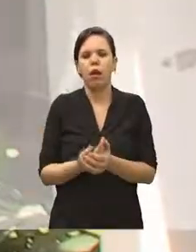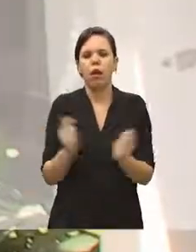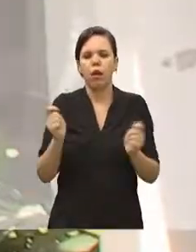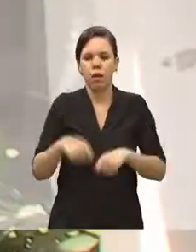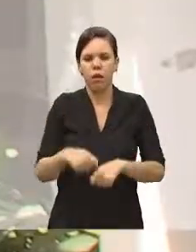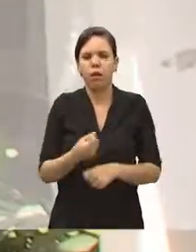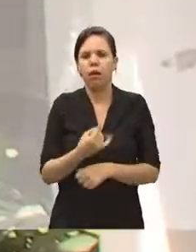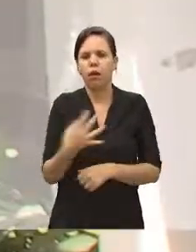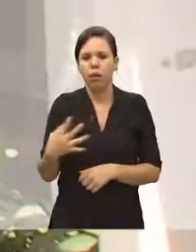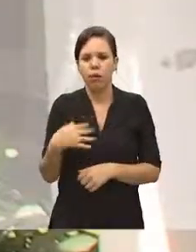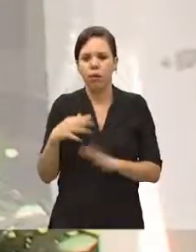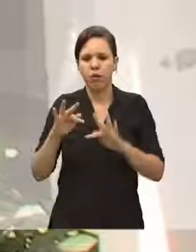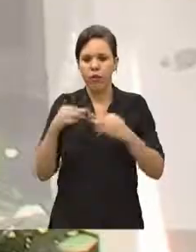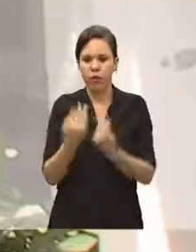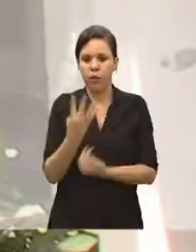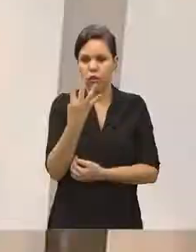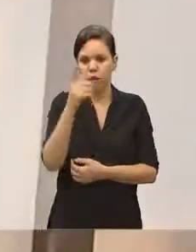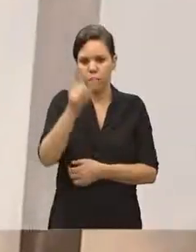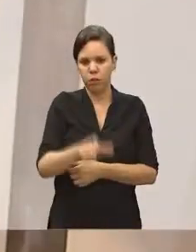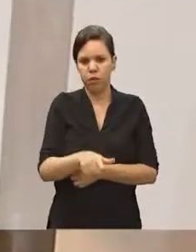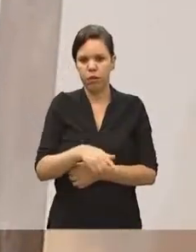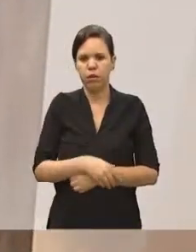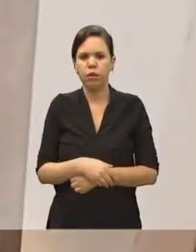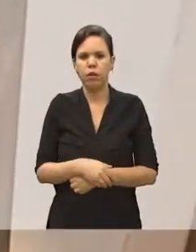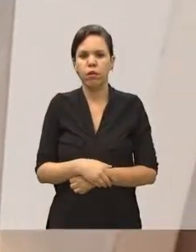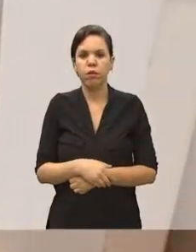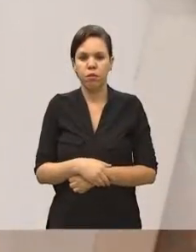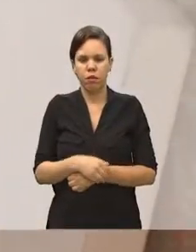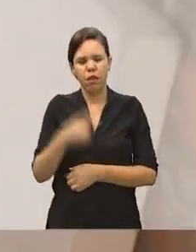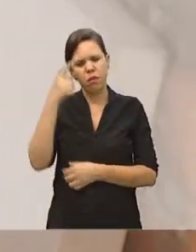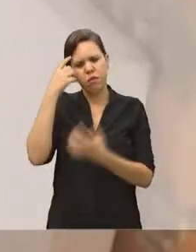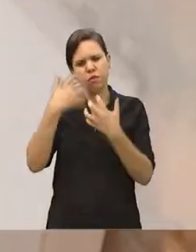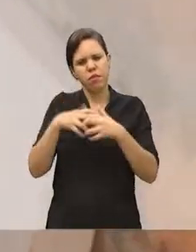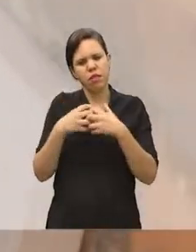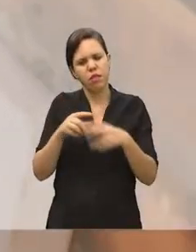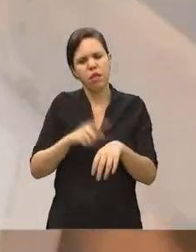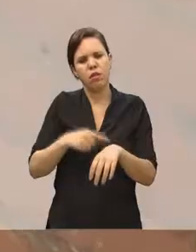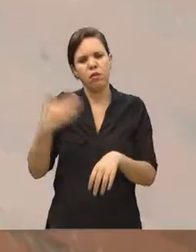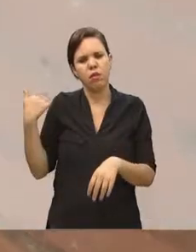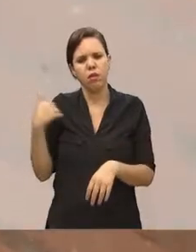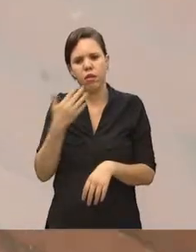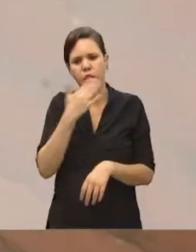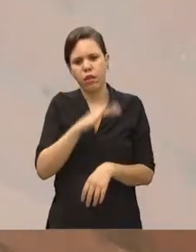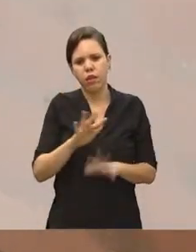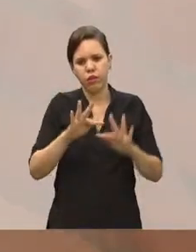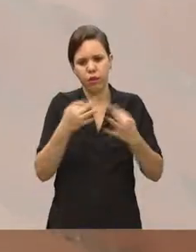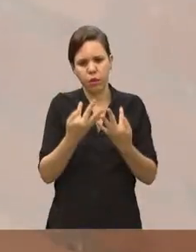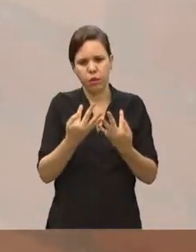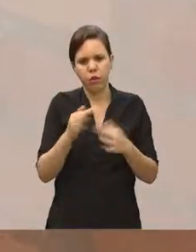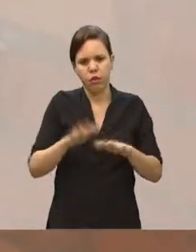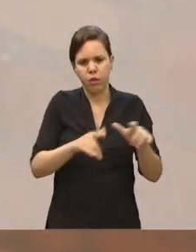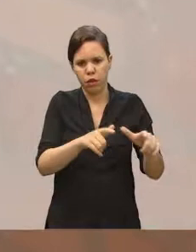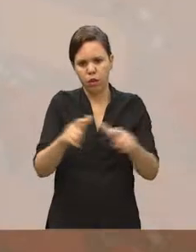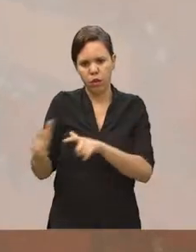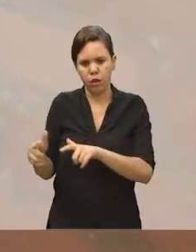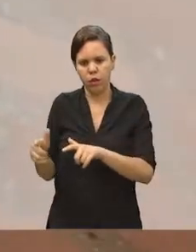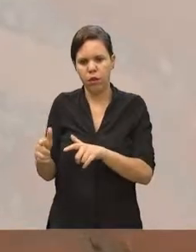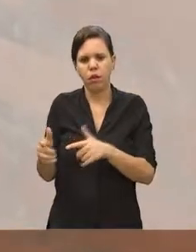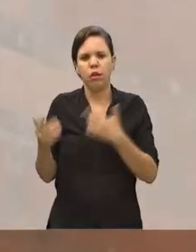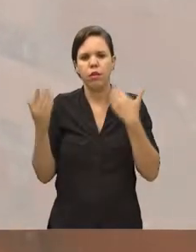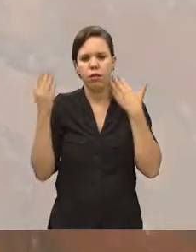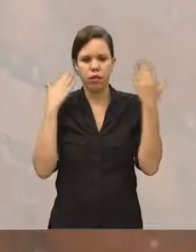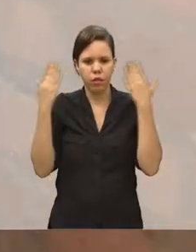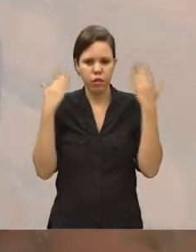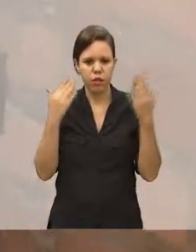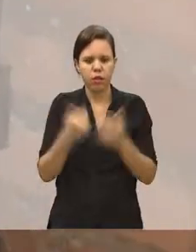para uma família de 4 pessoas. Pensando naquele momento em que crianças e pais estão em espaços de terapia, a